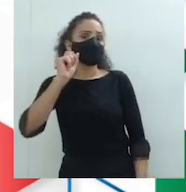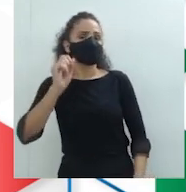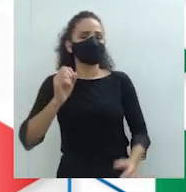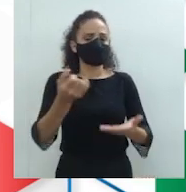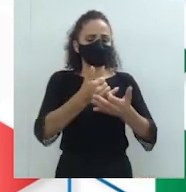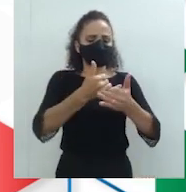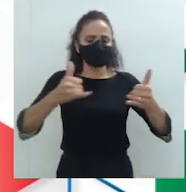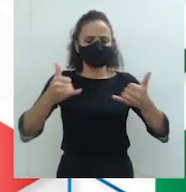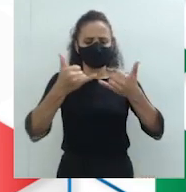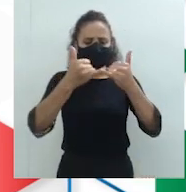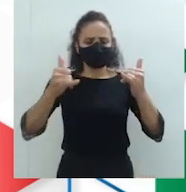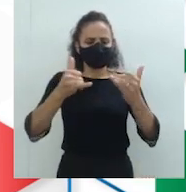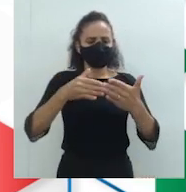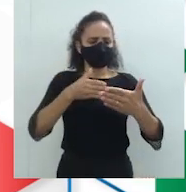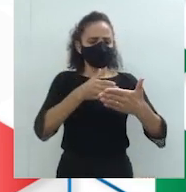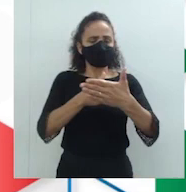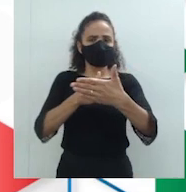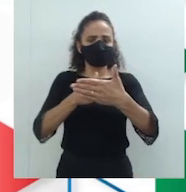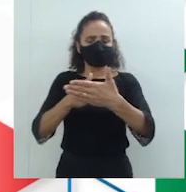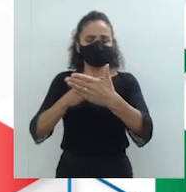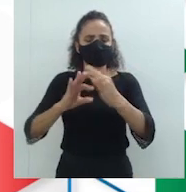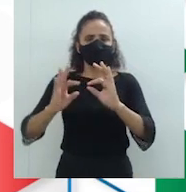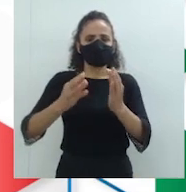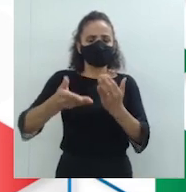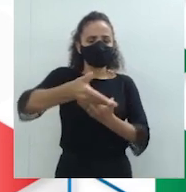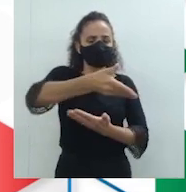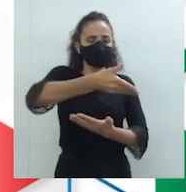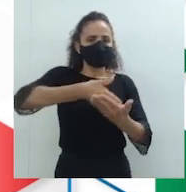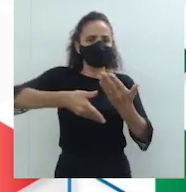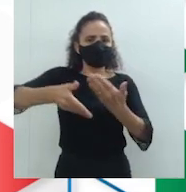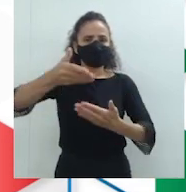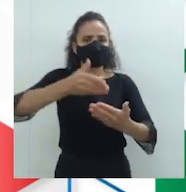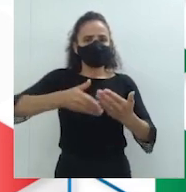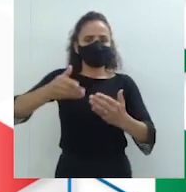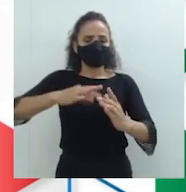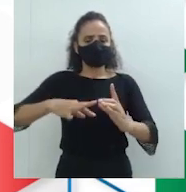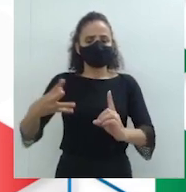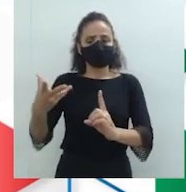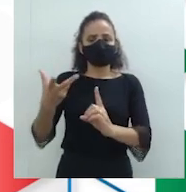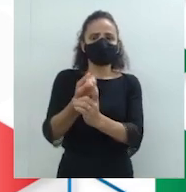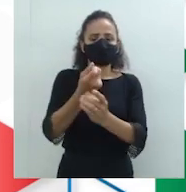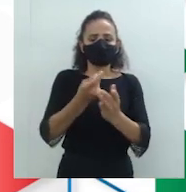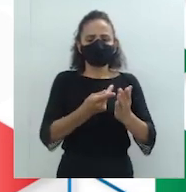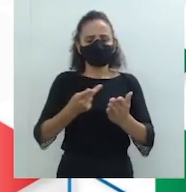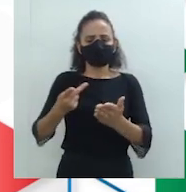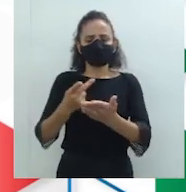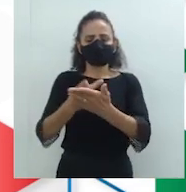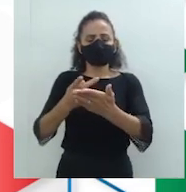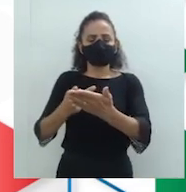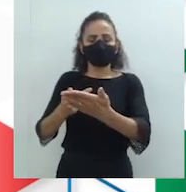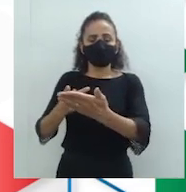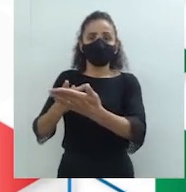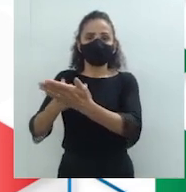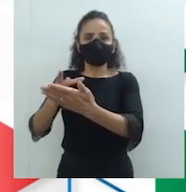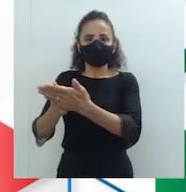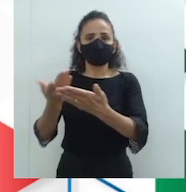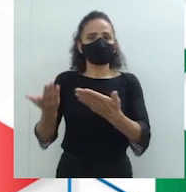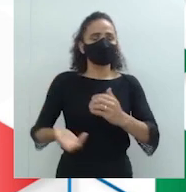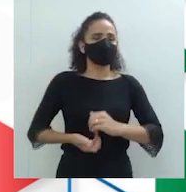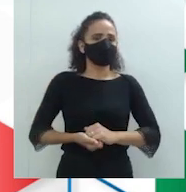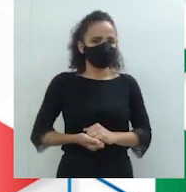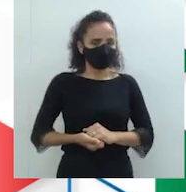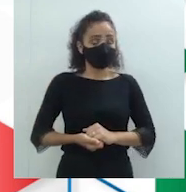resistência, ou seja, sempre que haja uma passagem da corrente elétrica que seja